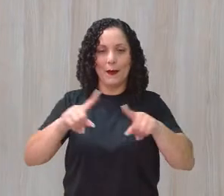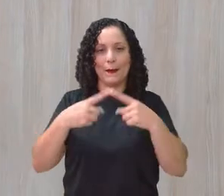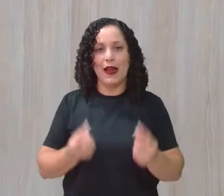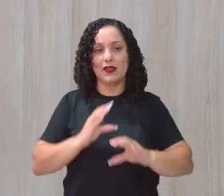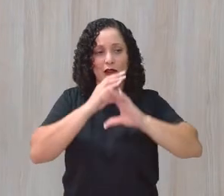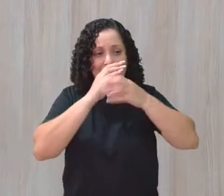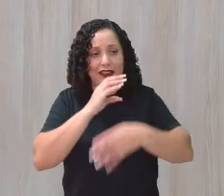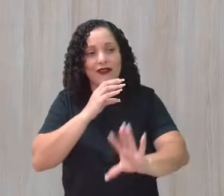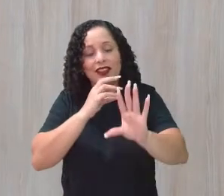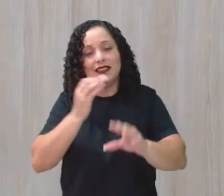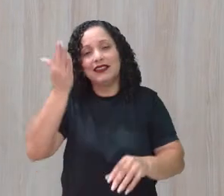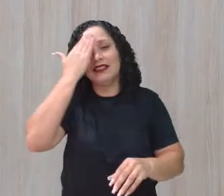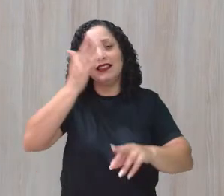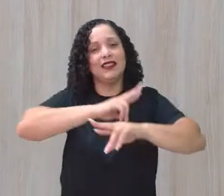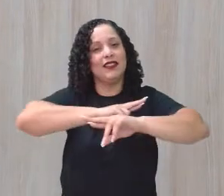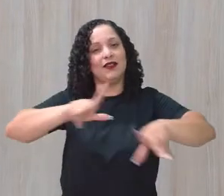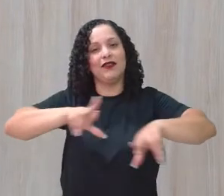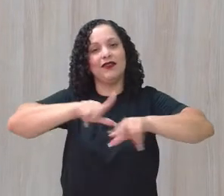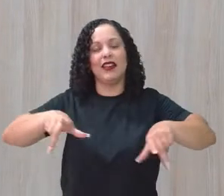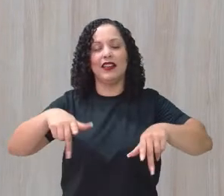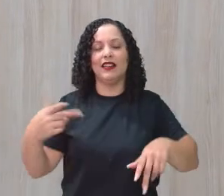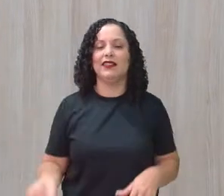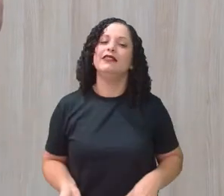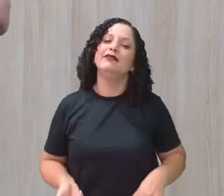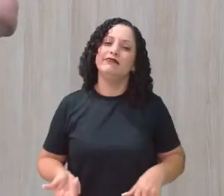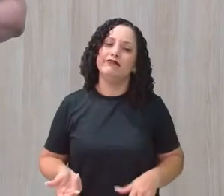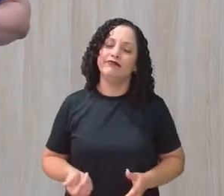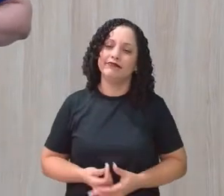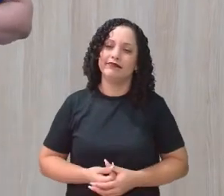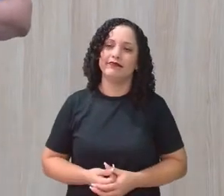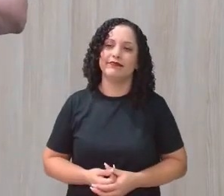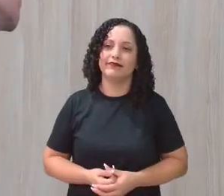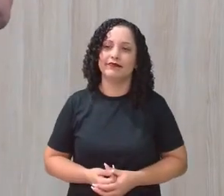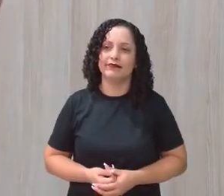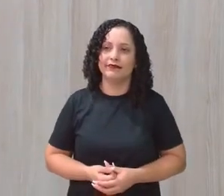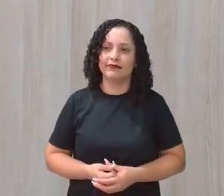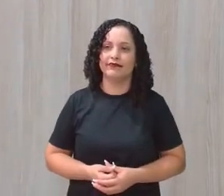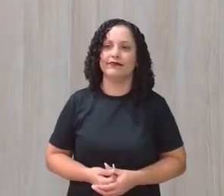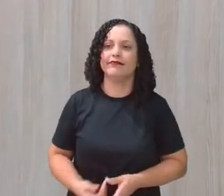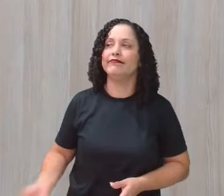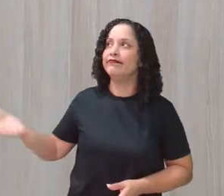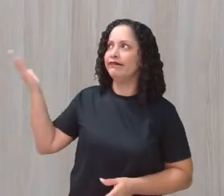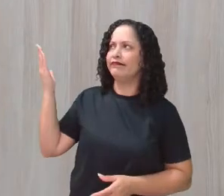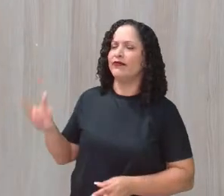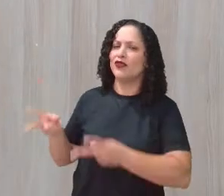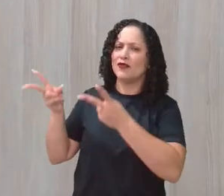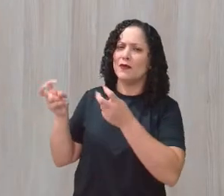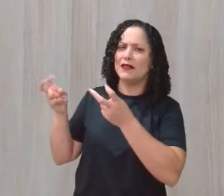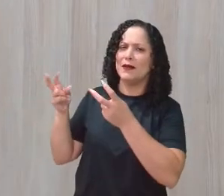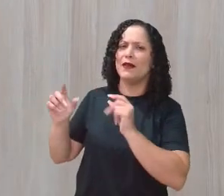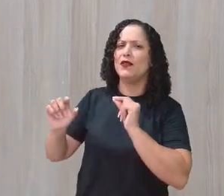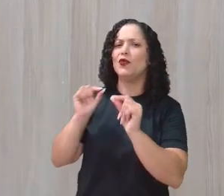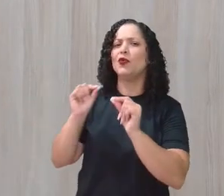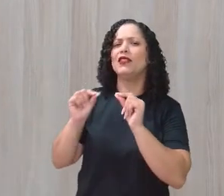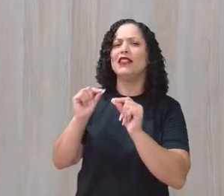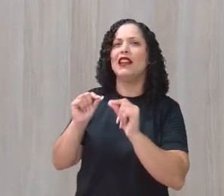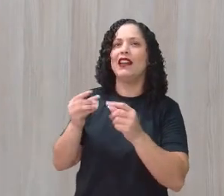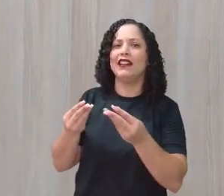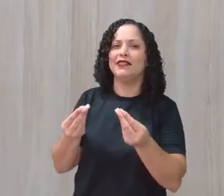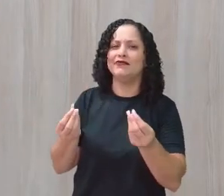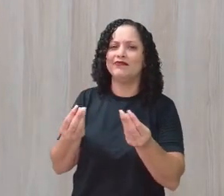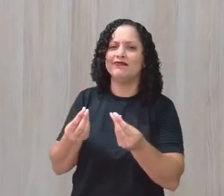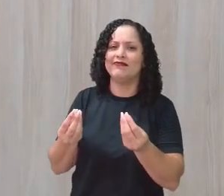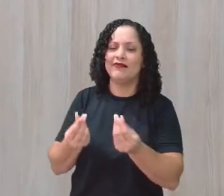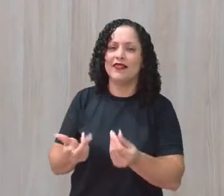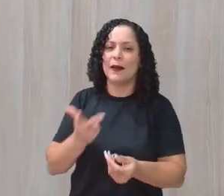e pesado, mas não é piada. Então aí nós percebemos uma certa, não é, nas entrelinhas, como se fosse